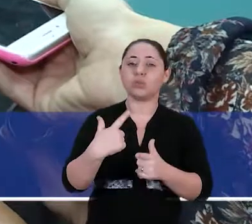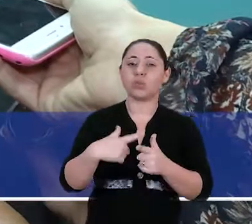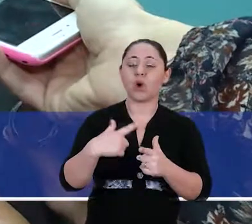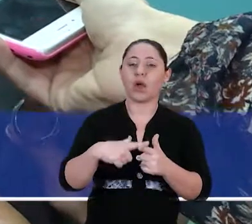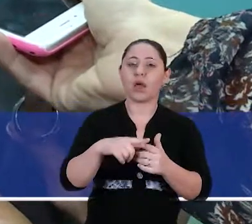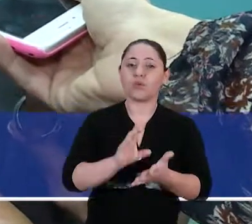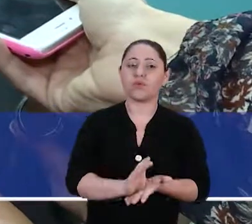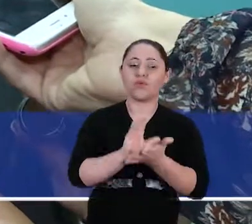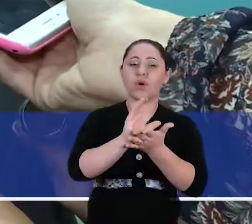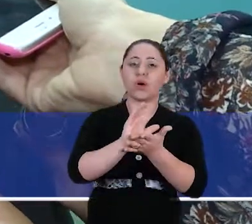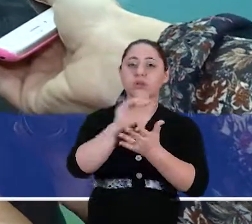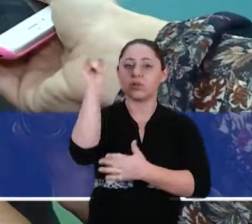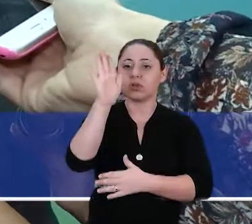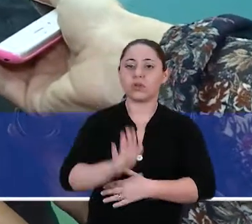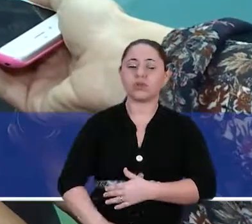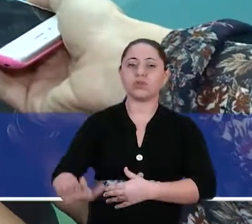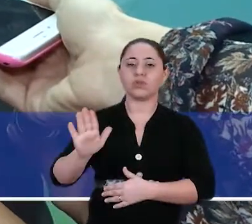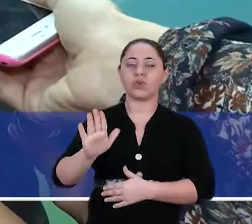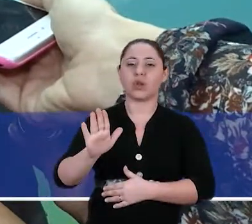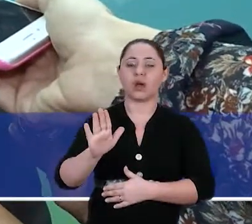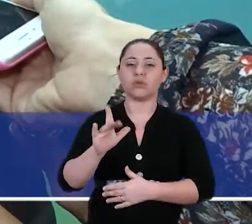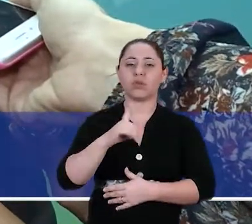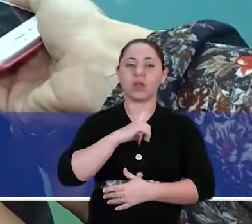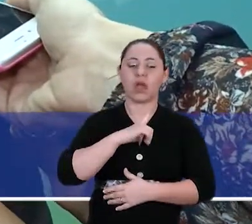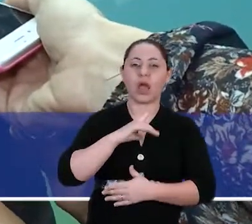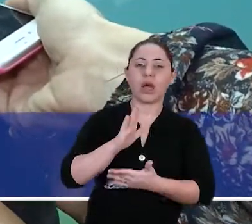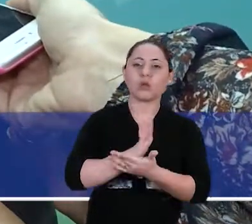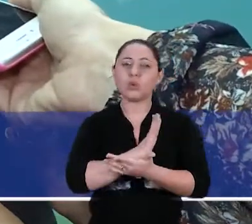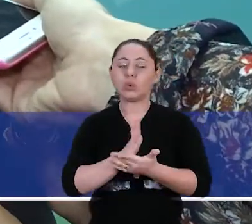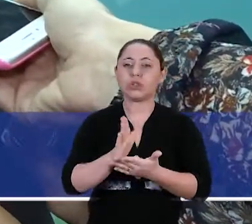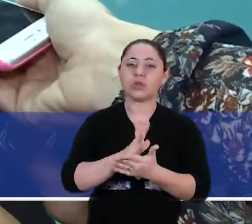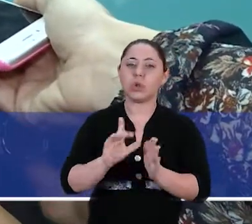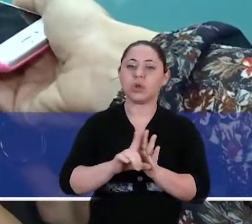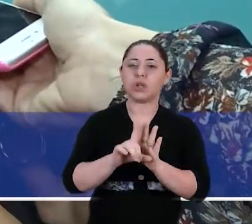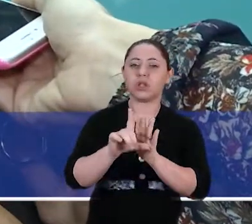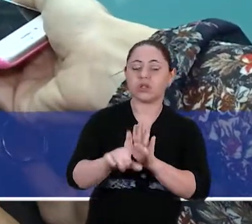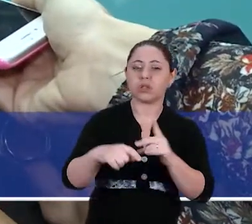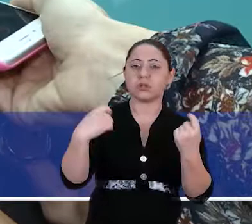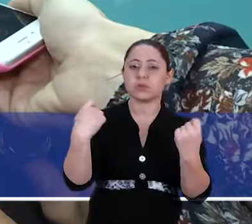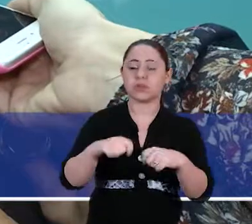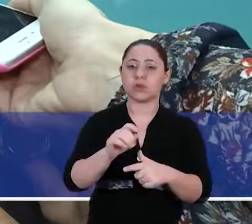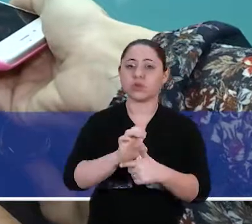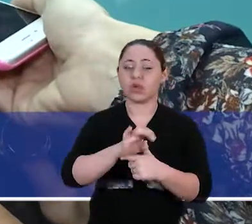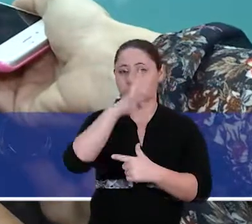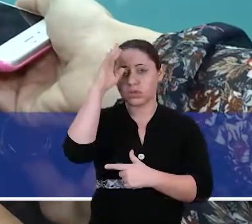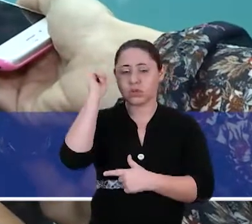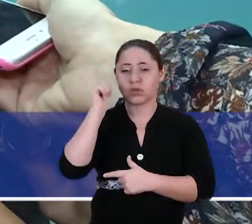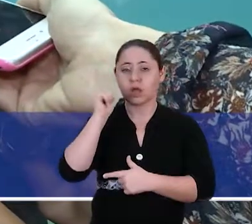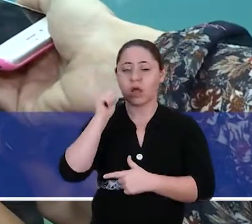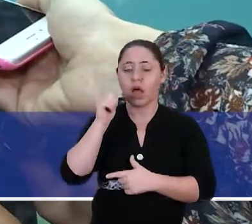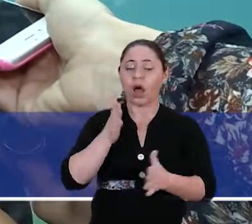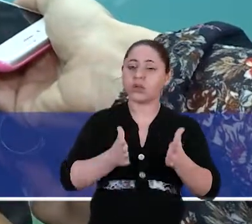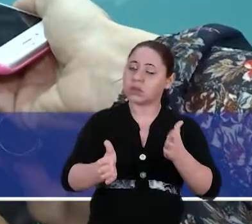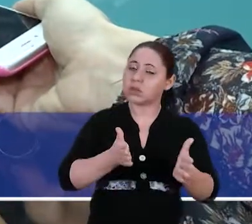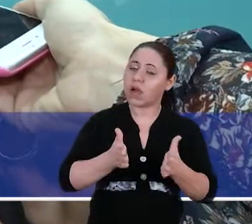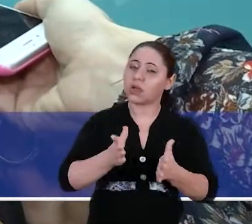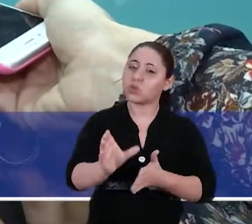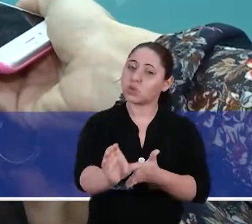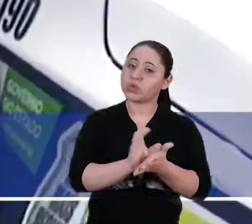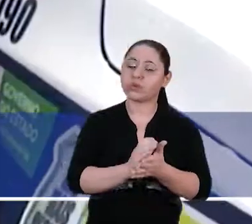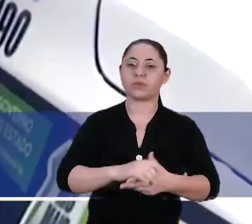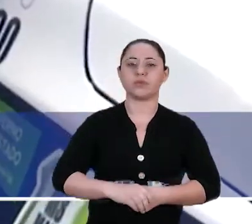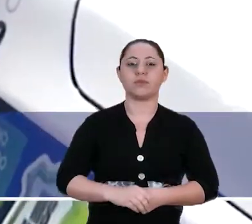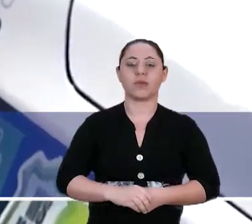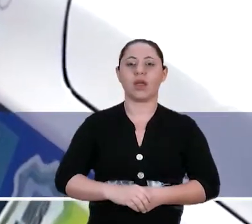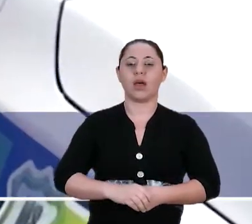né, por conta do Fundo Nacional. Então, na verdade, era apenas o caráter legislativo para que Mato Grosso do Sul possa acessar esses